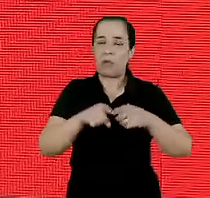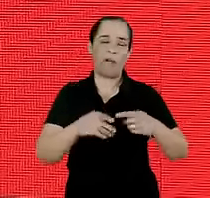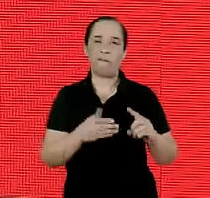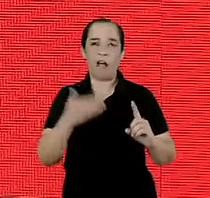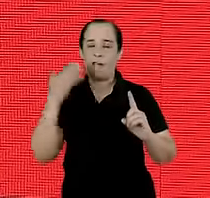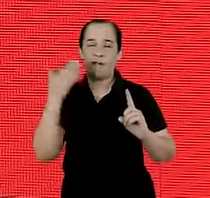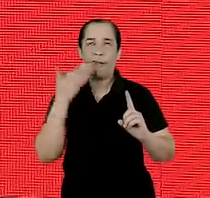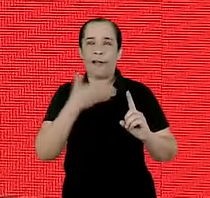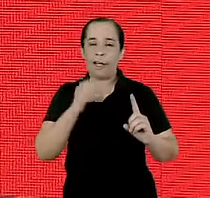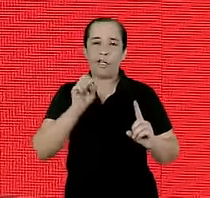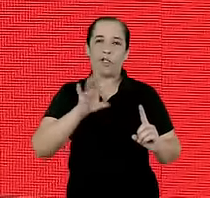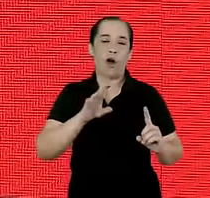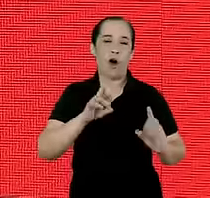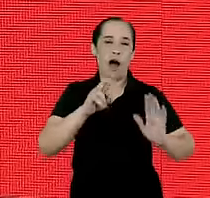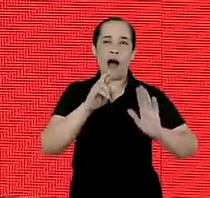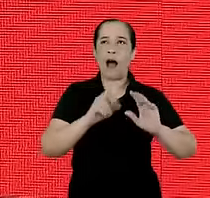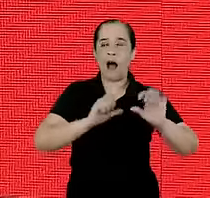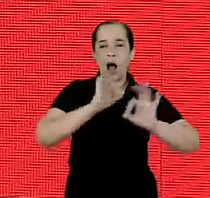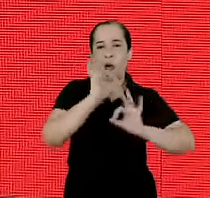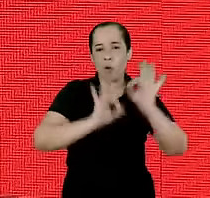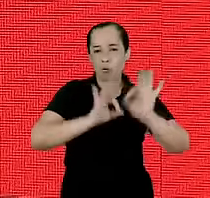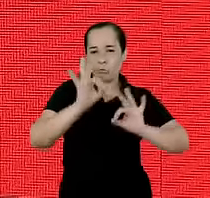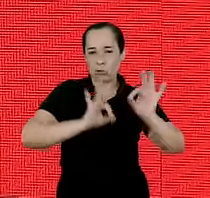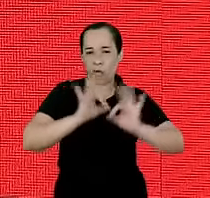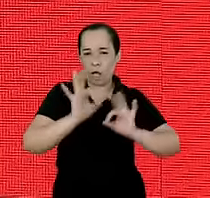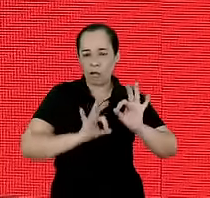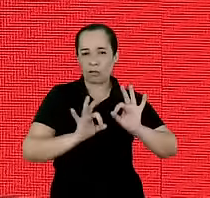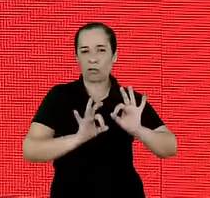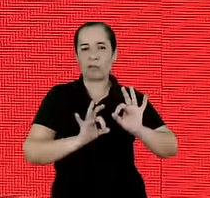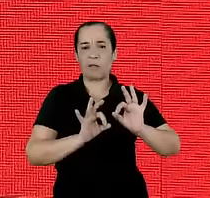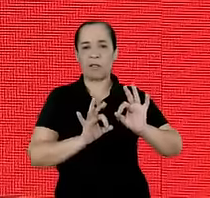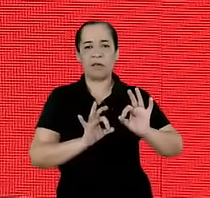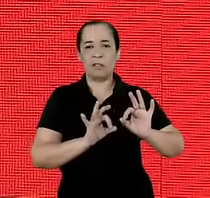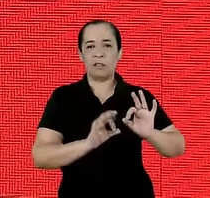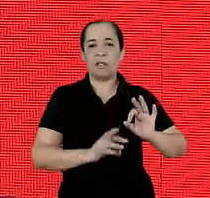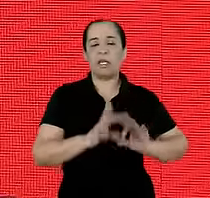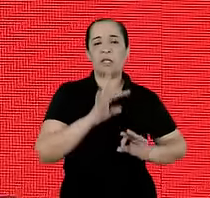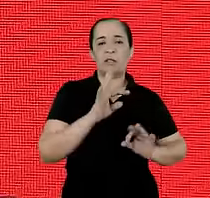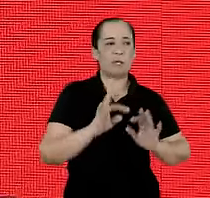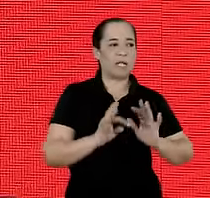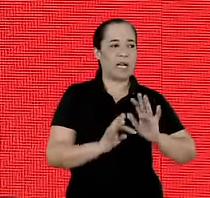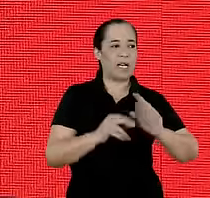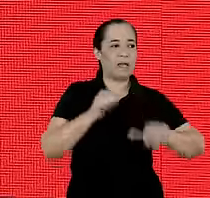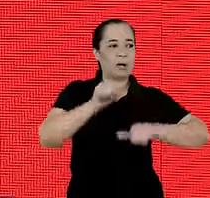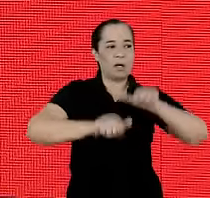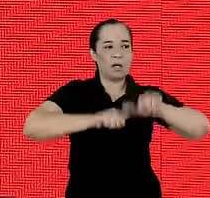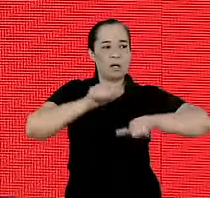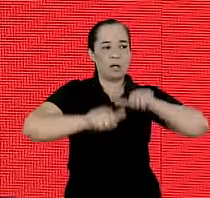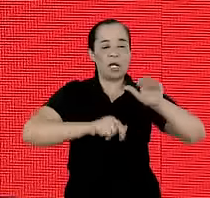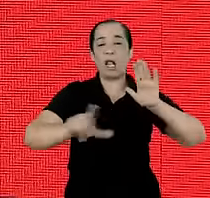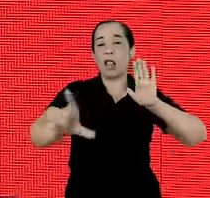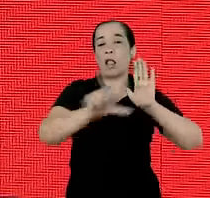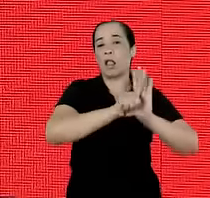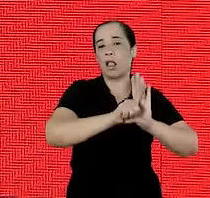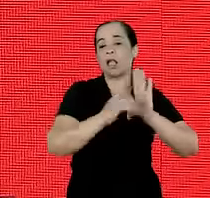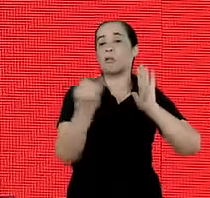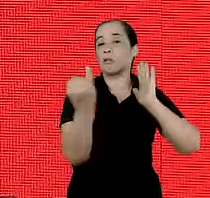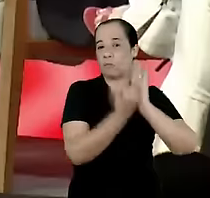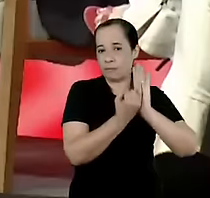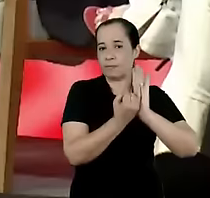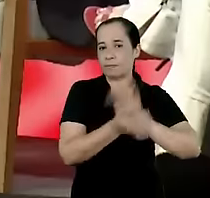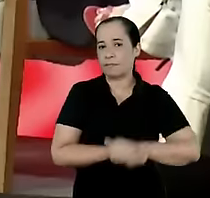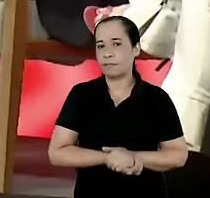a reforma tributária nem a tribut ação eh dos Fundos exclusivos ou dos investimentos offshore mas nós notamos eh